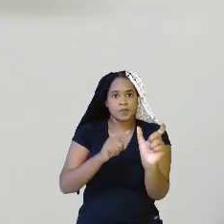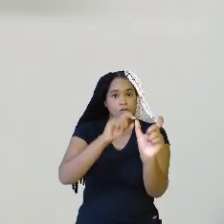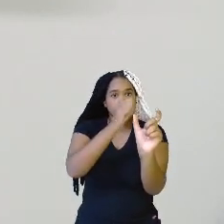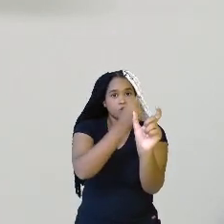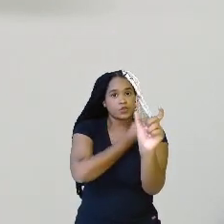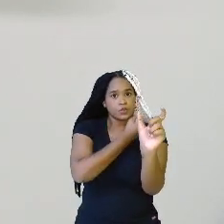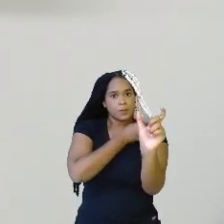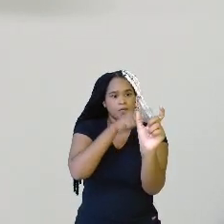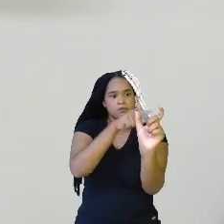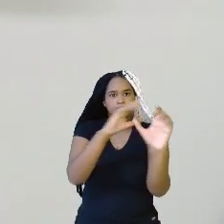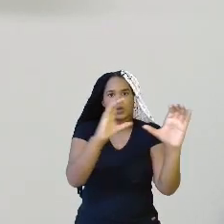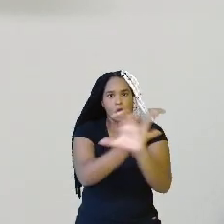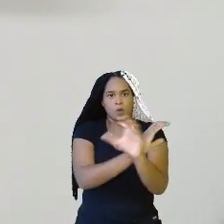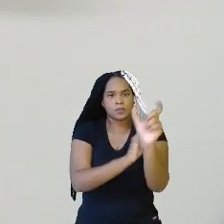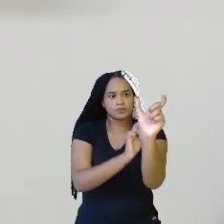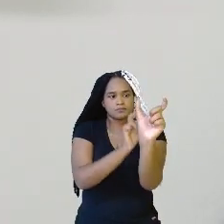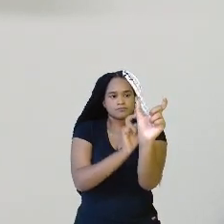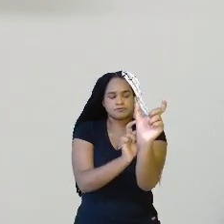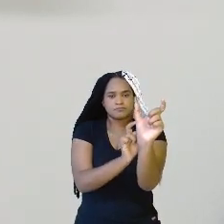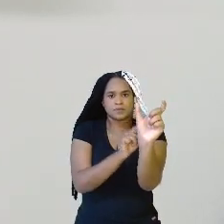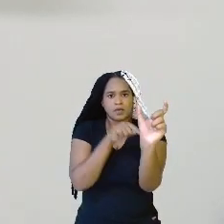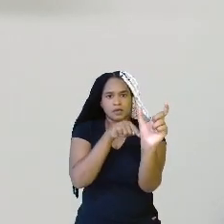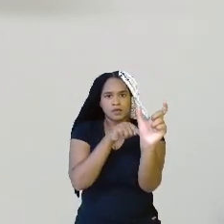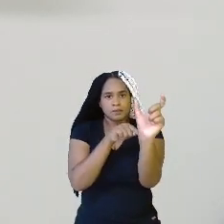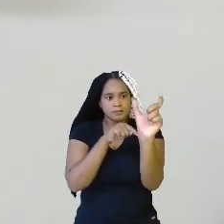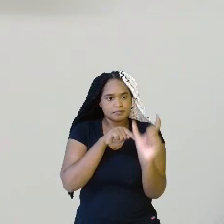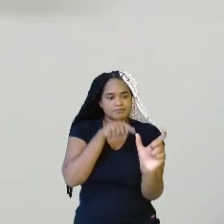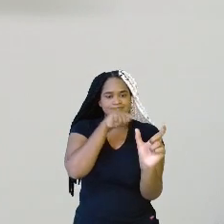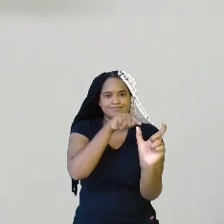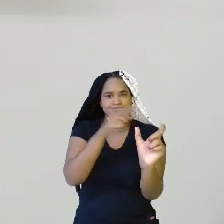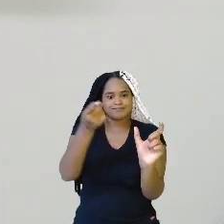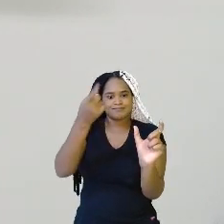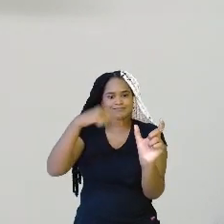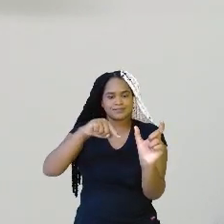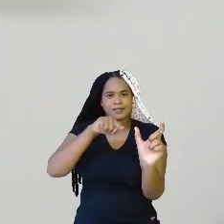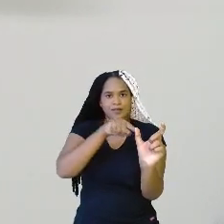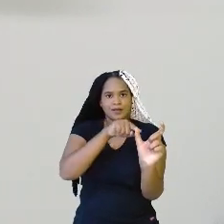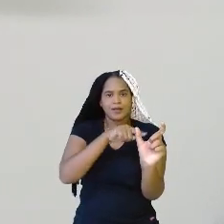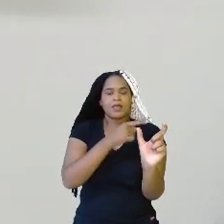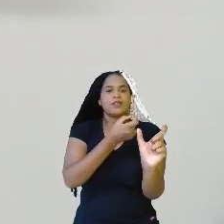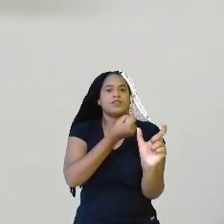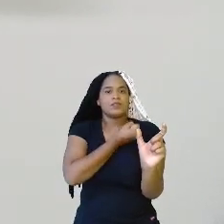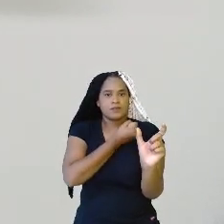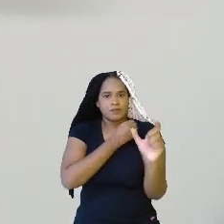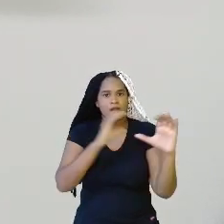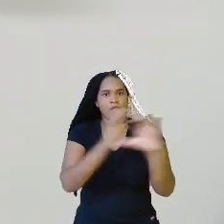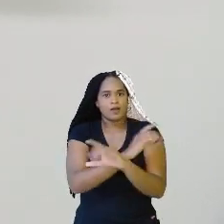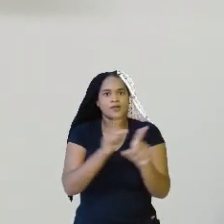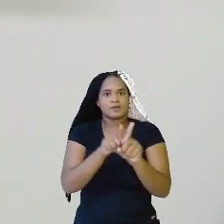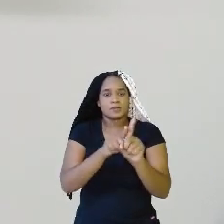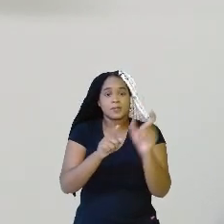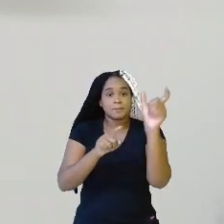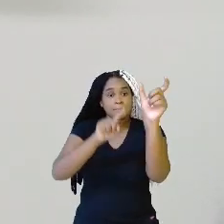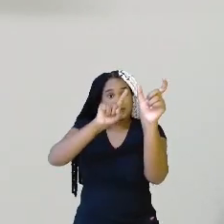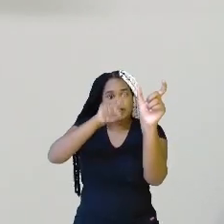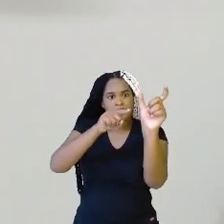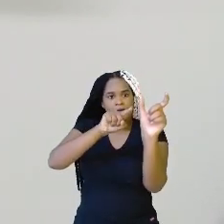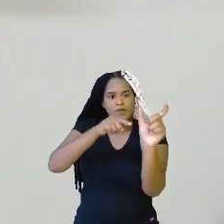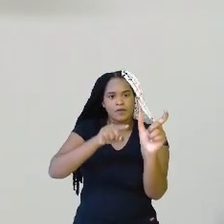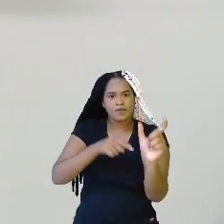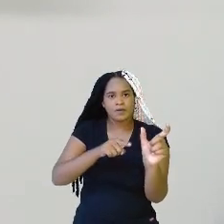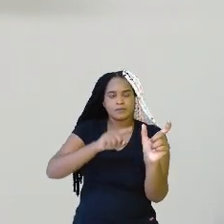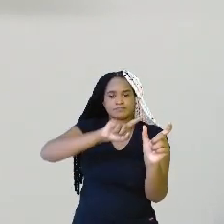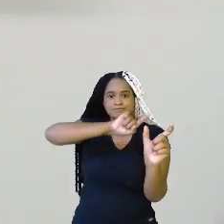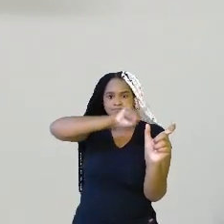inteiro, decimais de decimais, centesimais embaixo de centesimais, milésimais abaixo